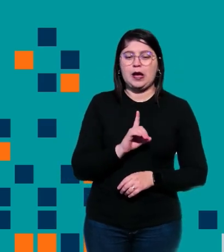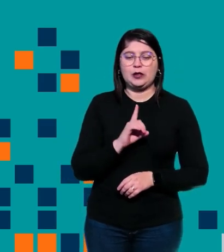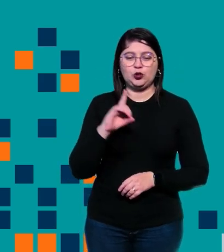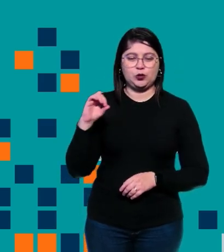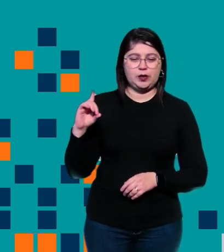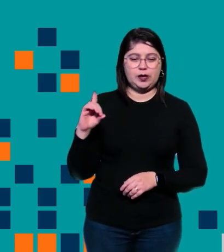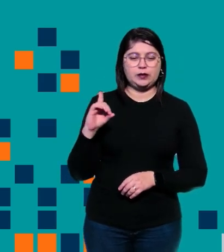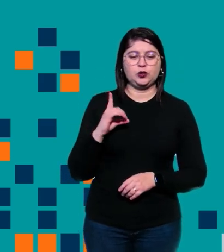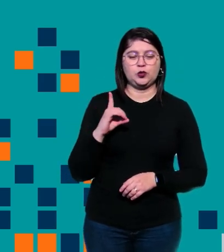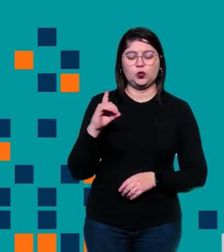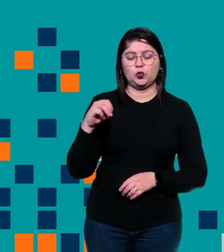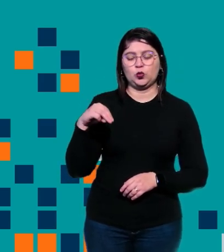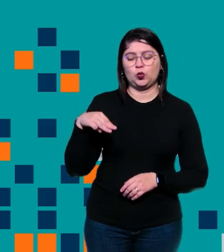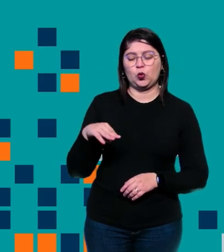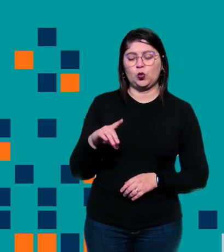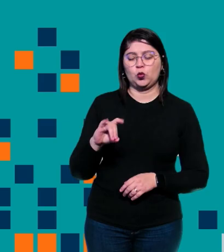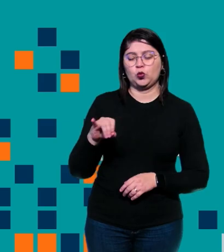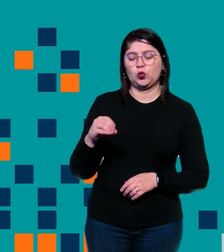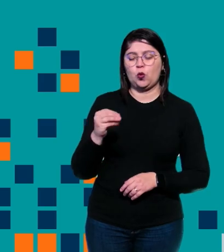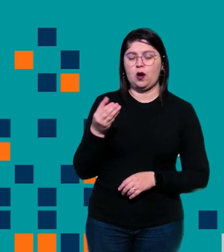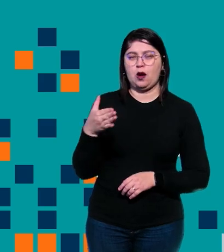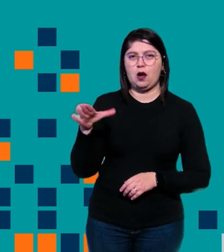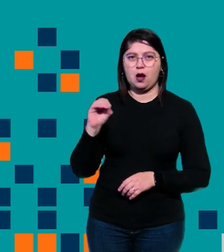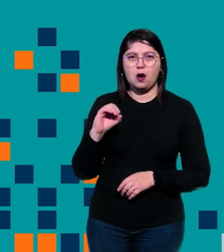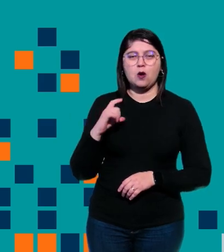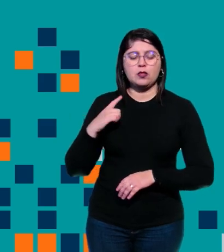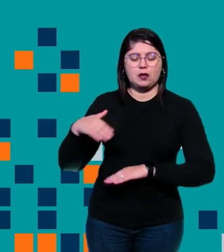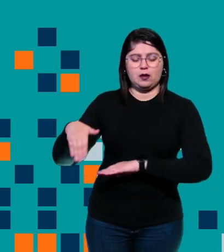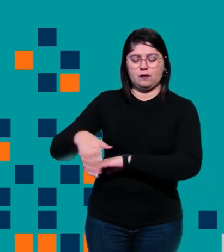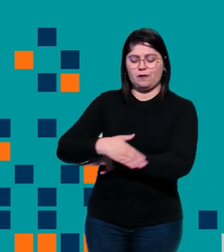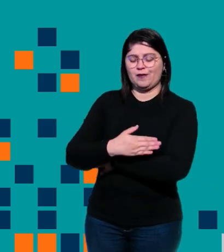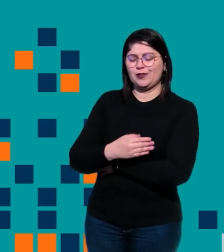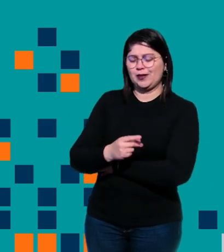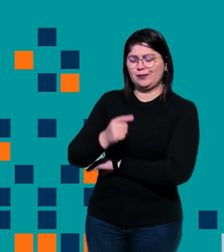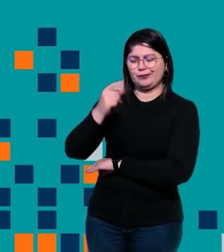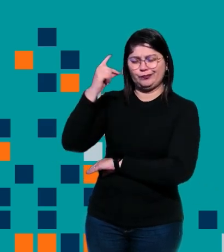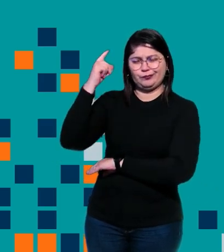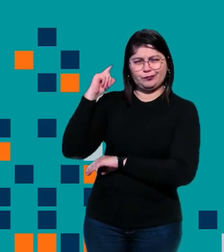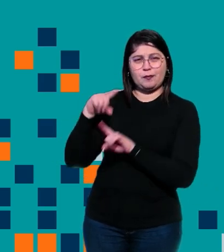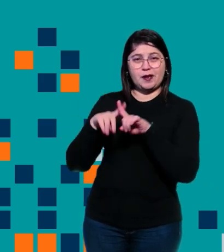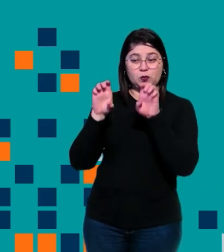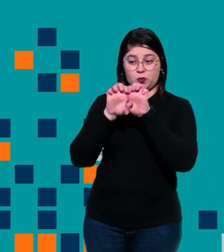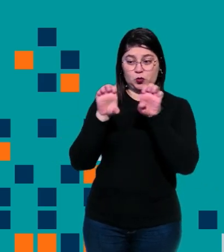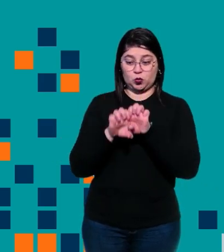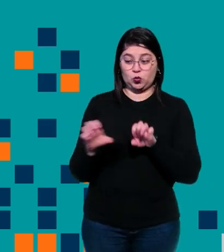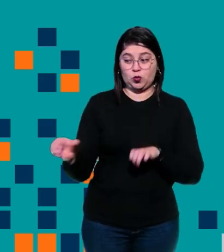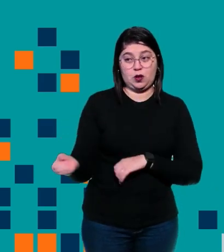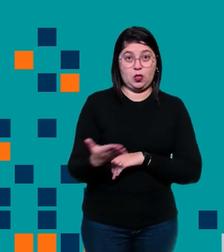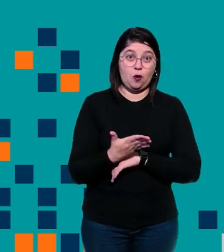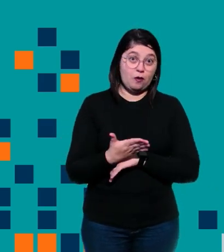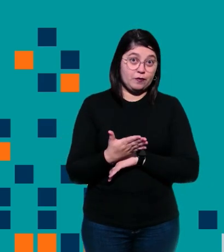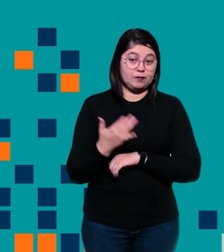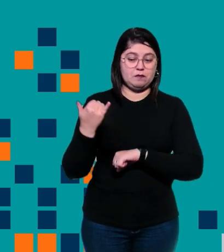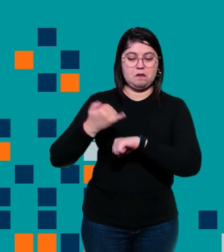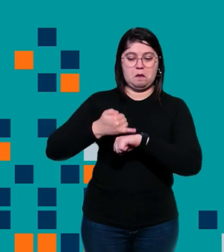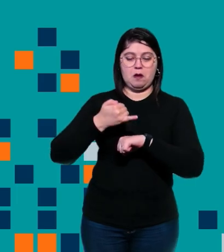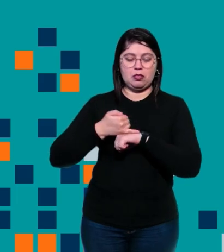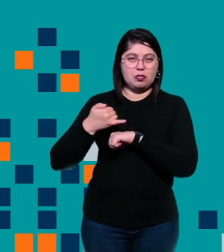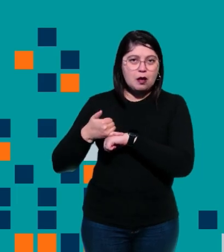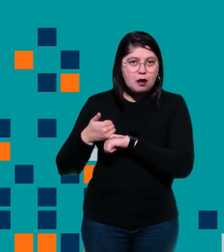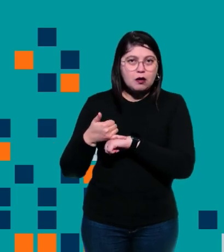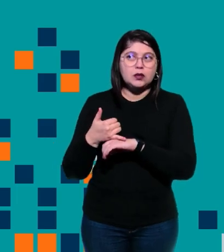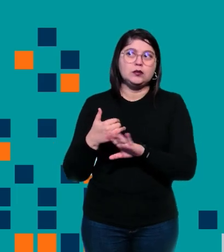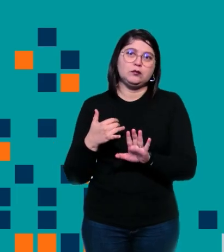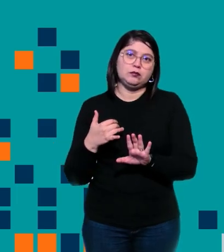um eclético tardio. Na verdade, ele tem uma fachada antiga, mas é uma estrutura moderna, né? Metálica e toda, né?